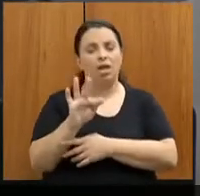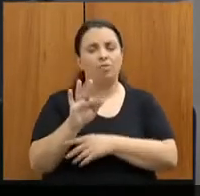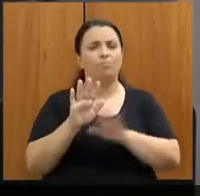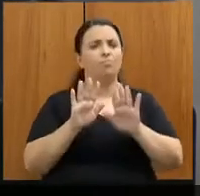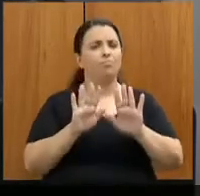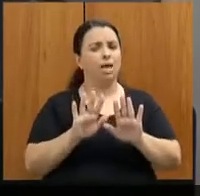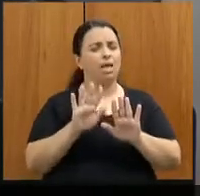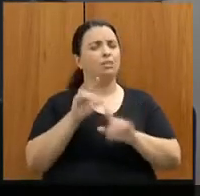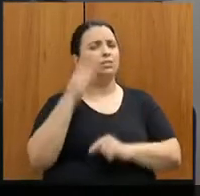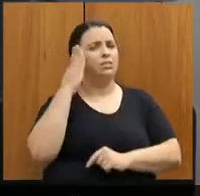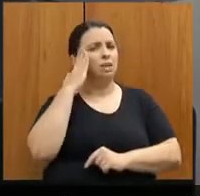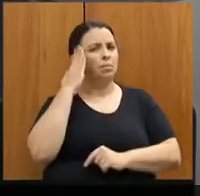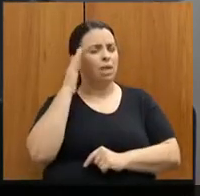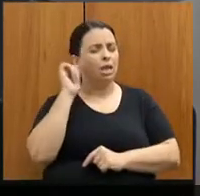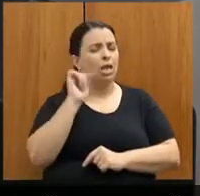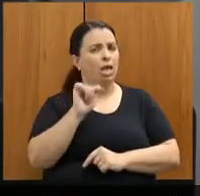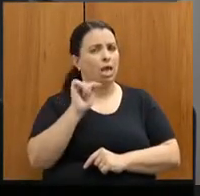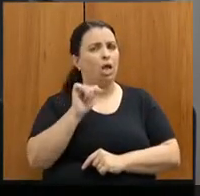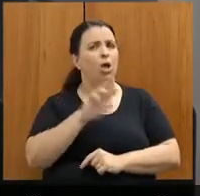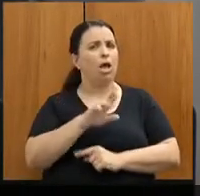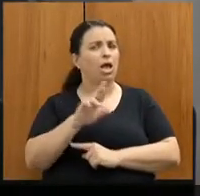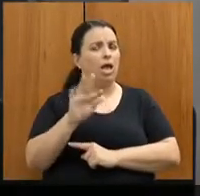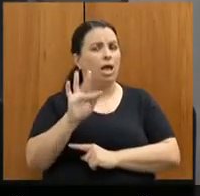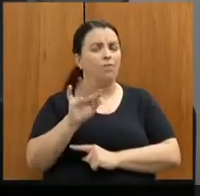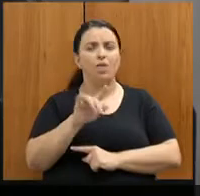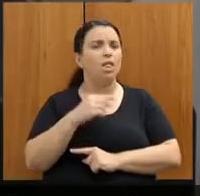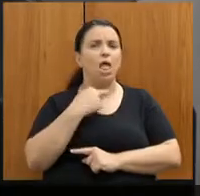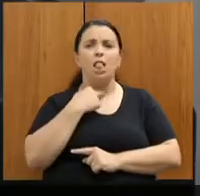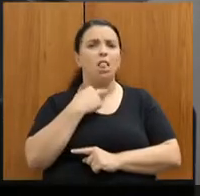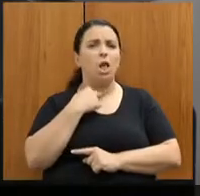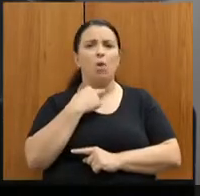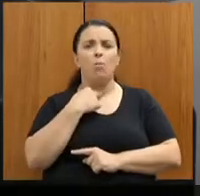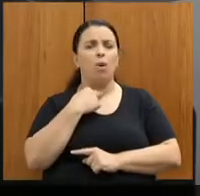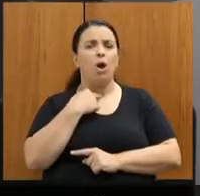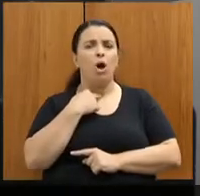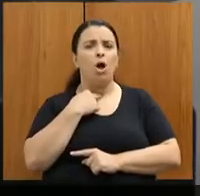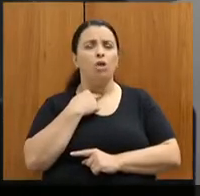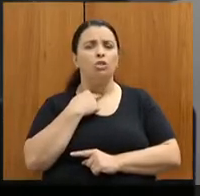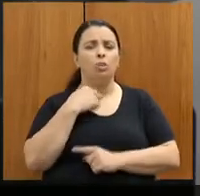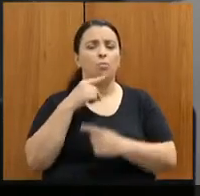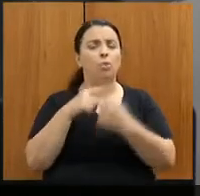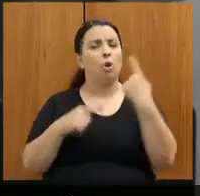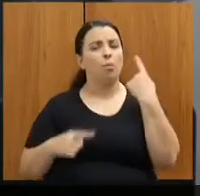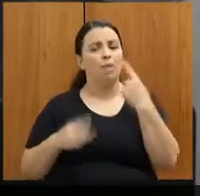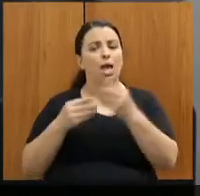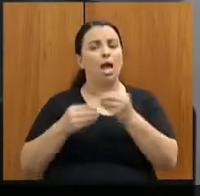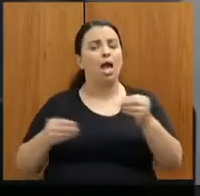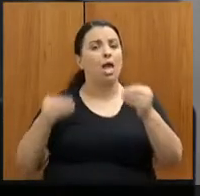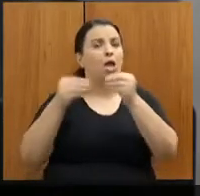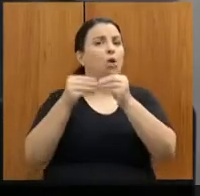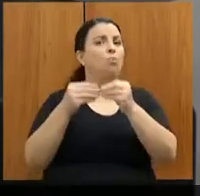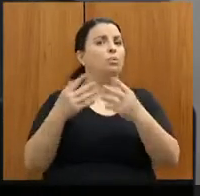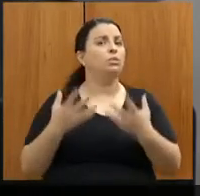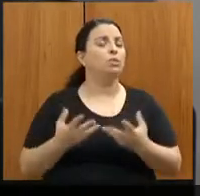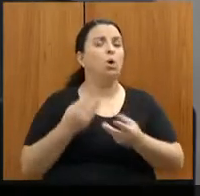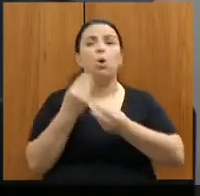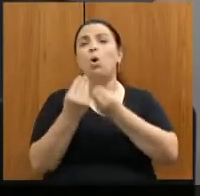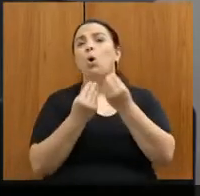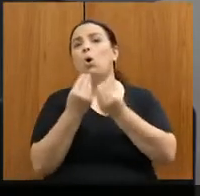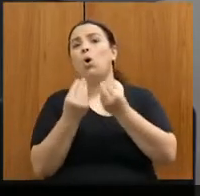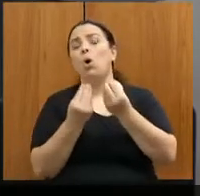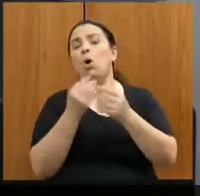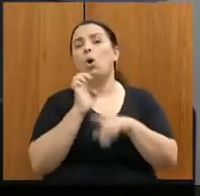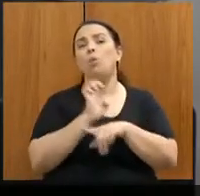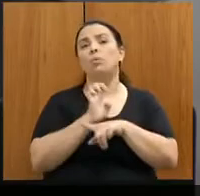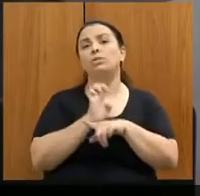sabendo que o regime não pode vedar a recomposição como estado pretende